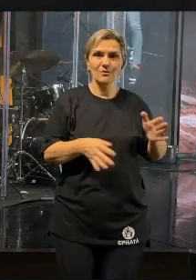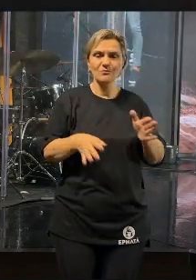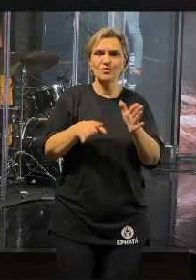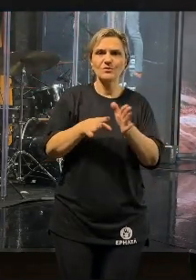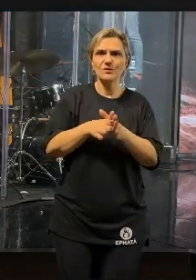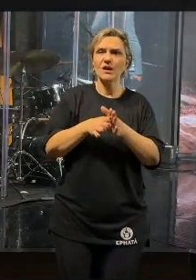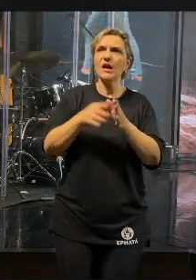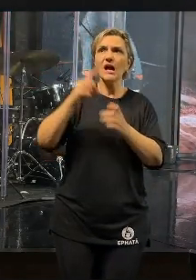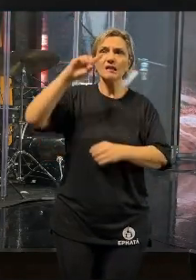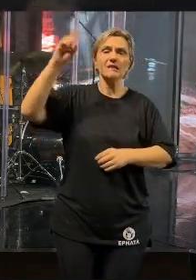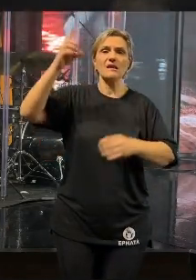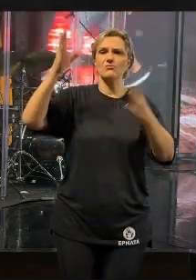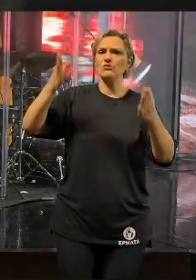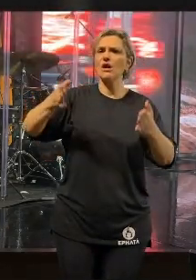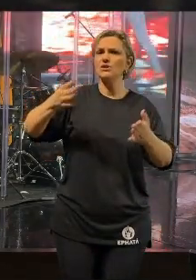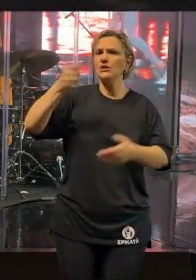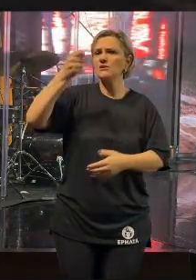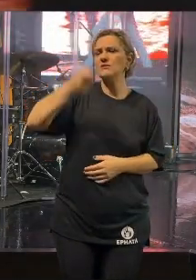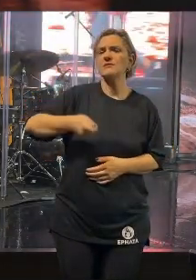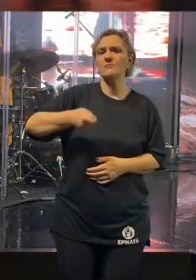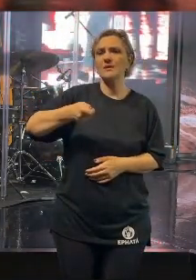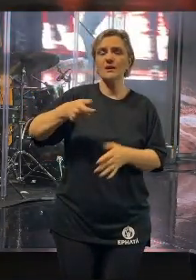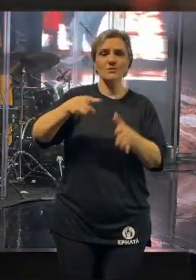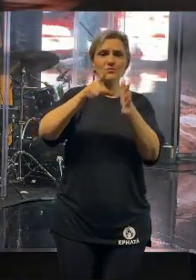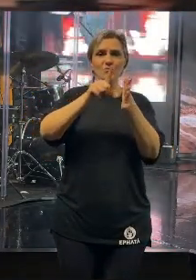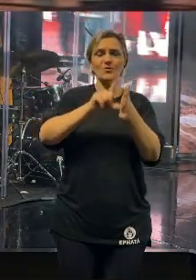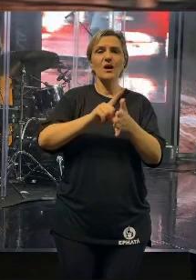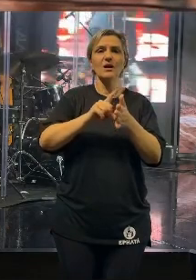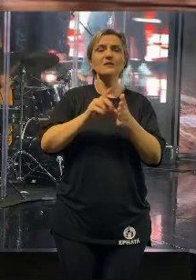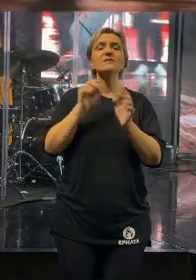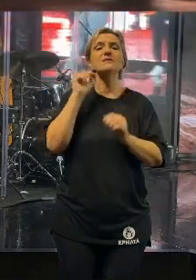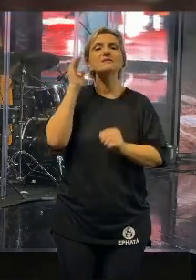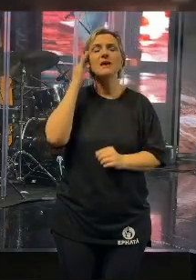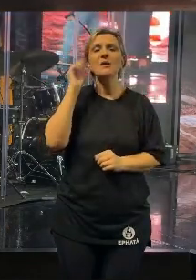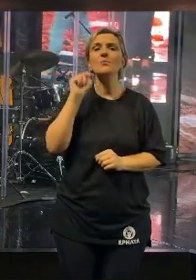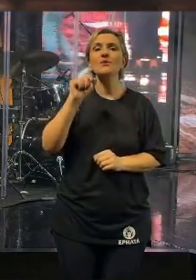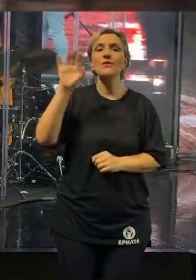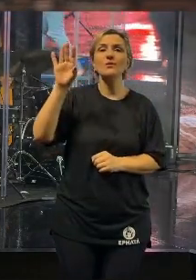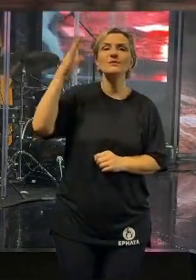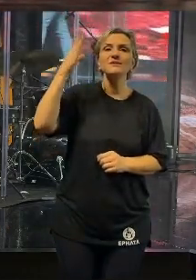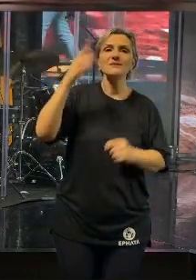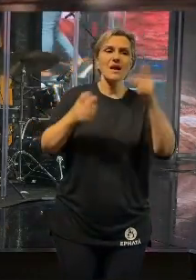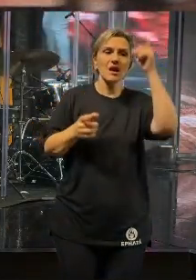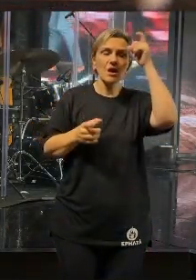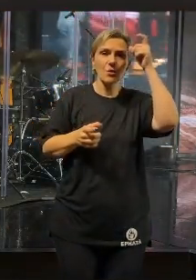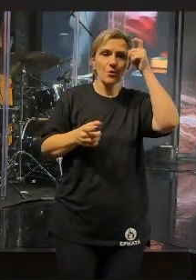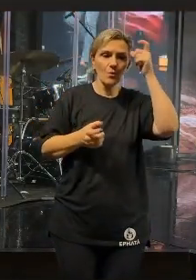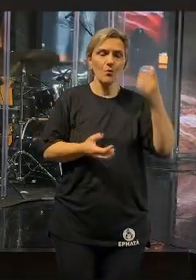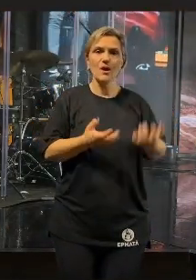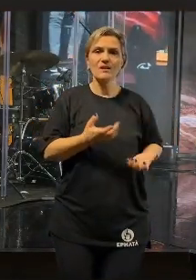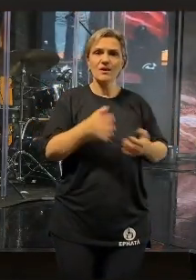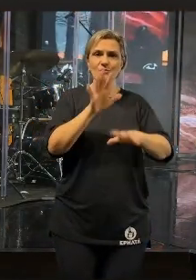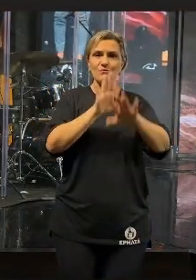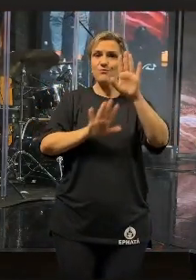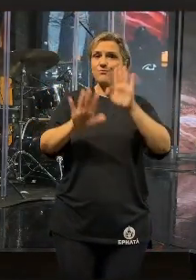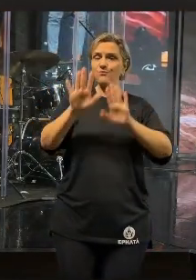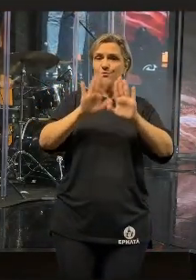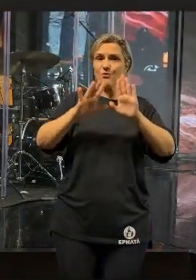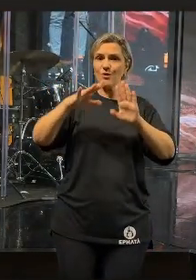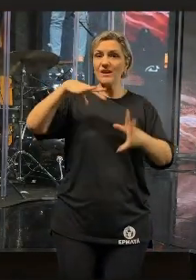já tinha estabelecido antes. E sabe o que é que vai acontecer? O inferno e a terra vão ter